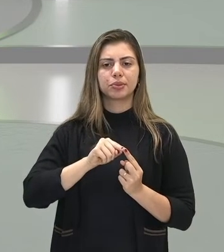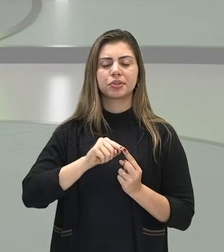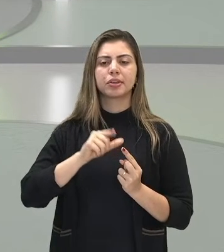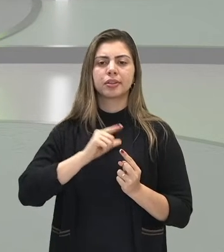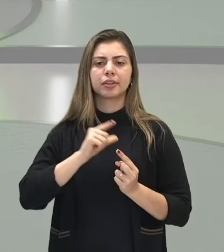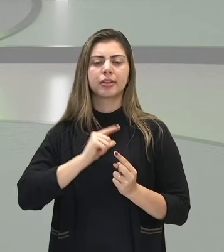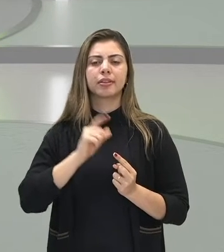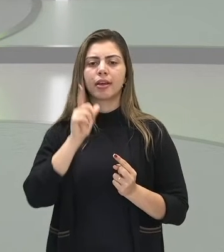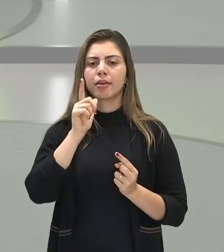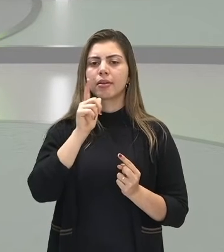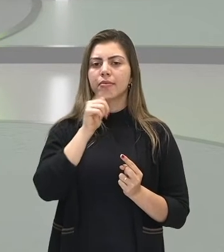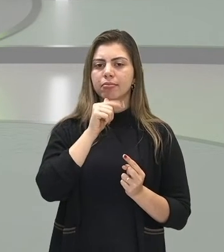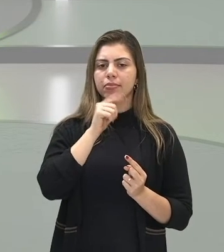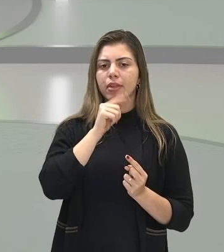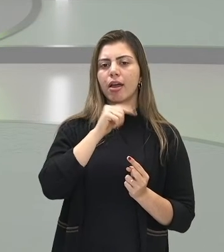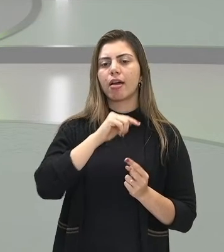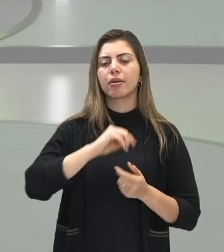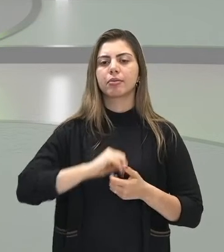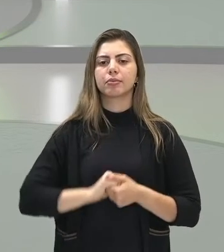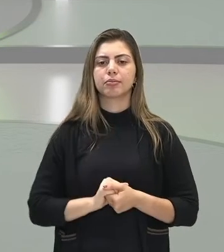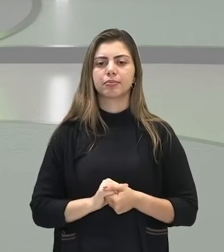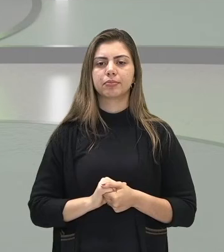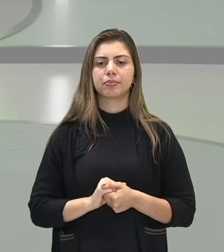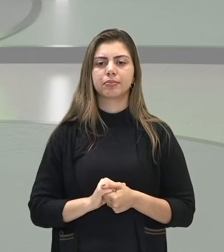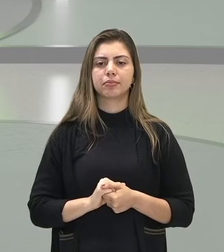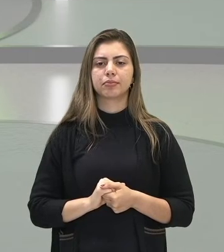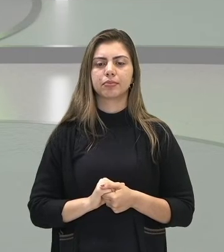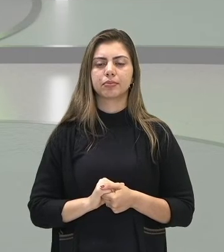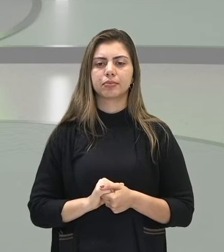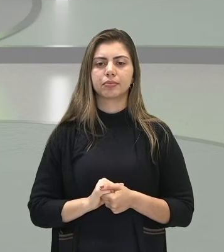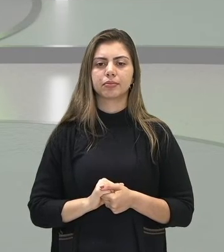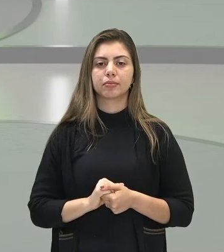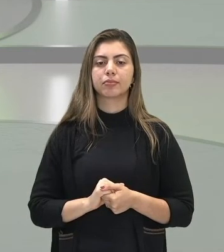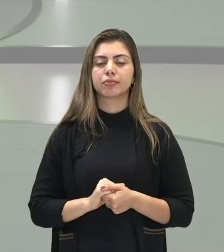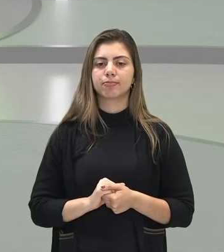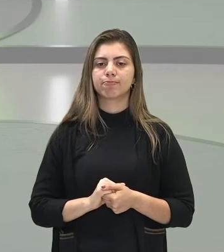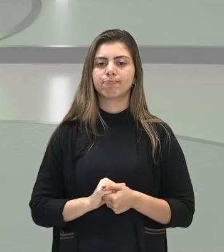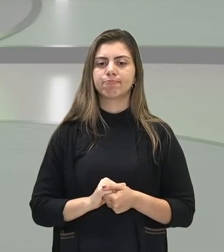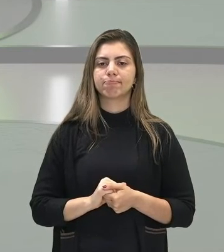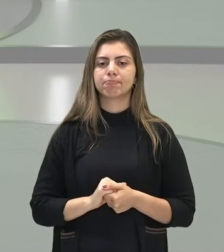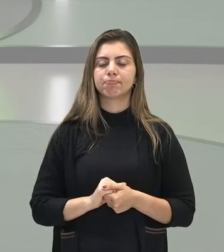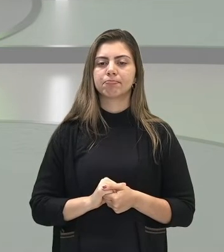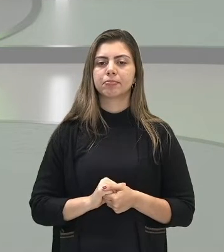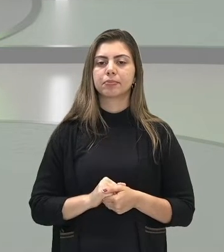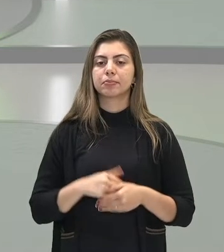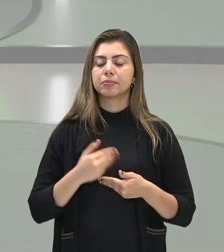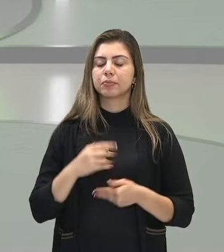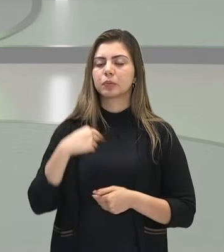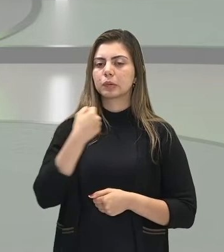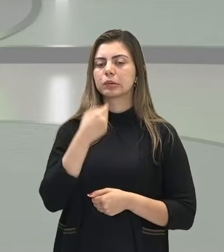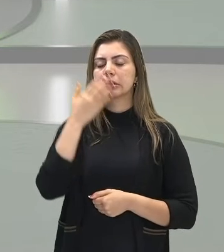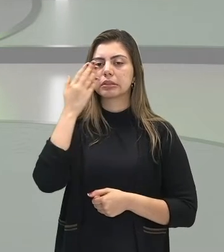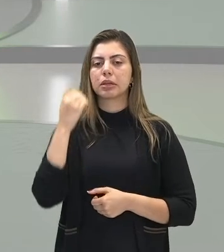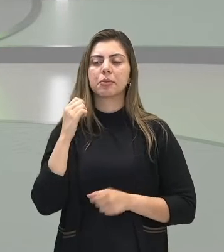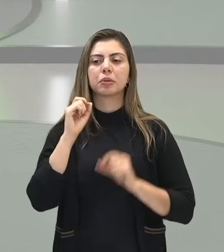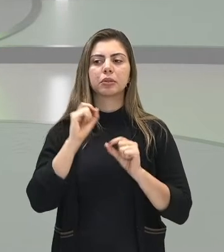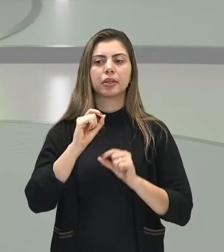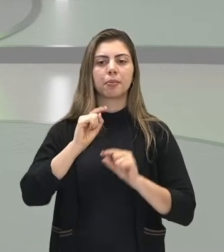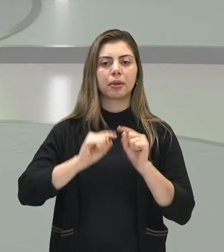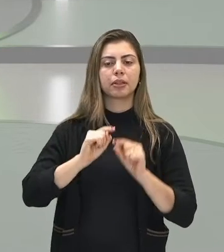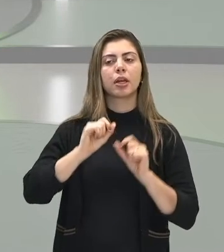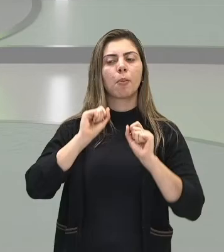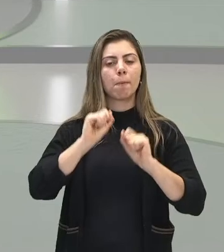de estados da matéria. Nós sabemos que a matéria ela pode se apresentar no